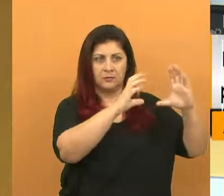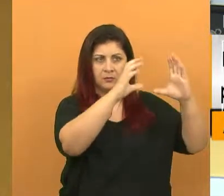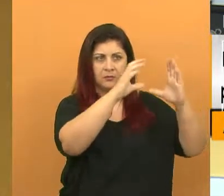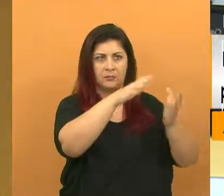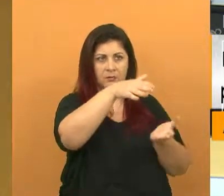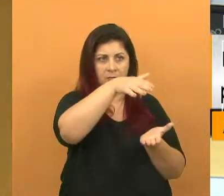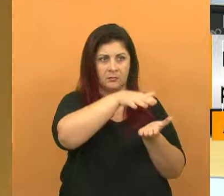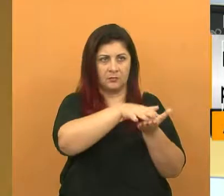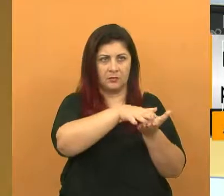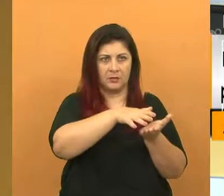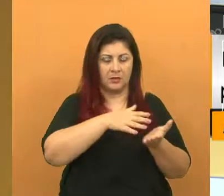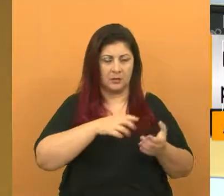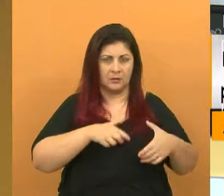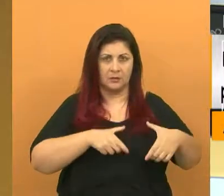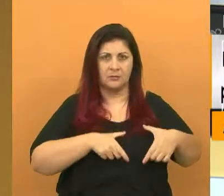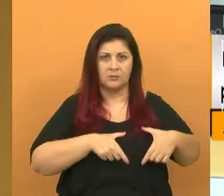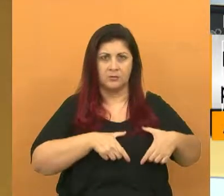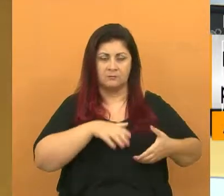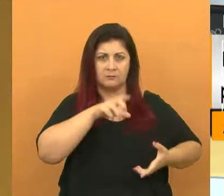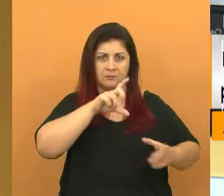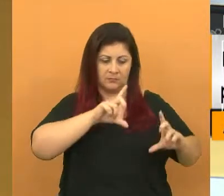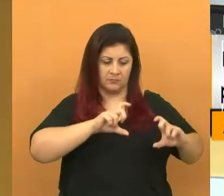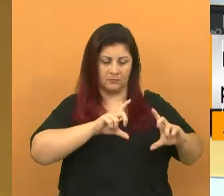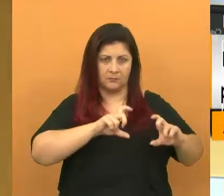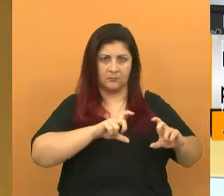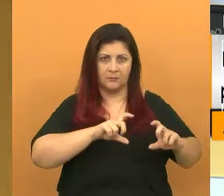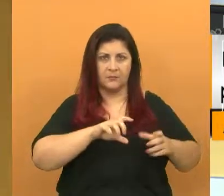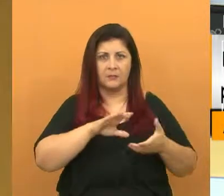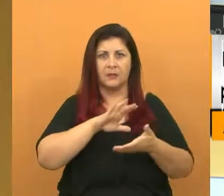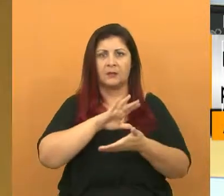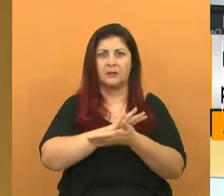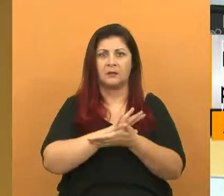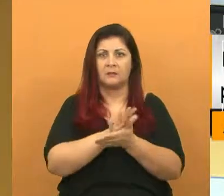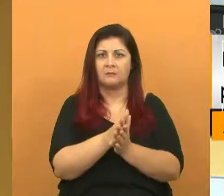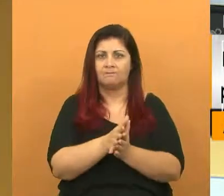mamografia da Santa Casa quebrado.